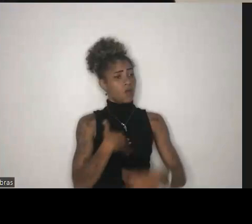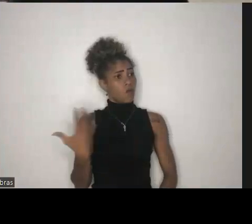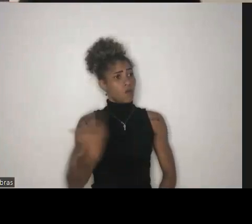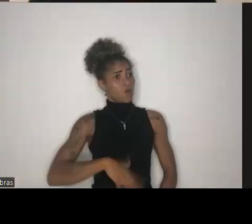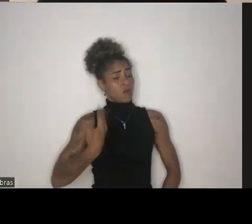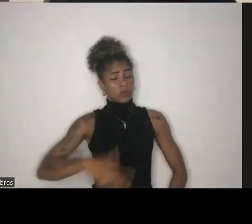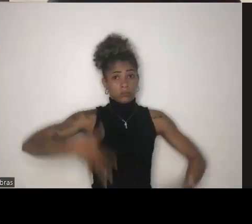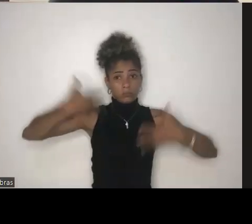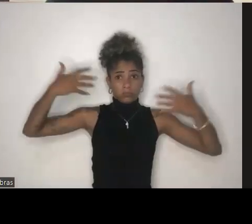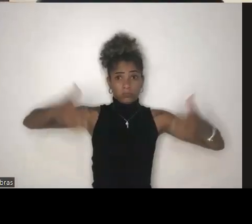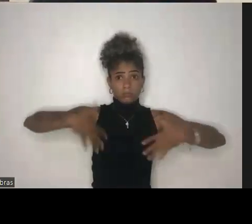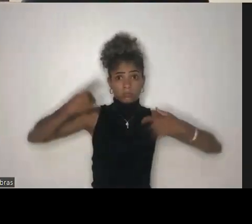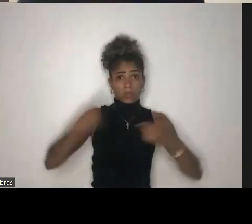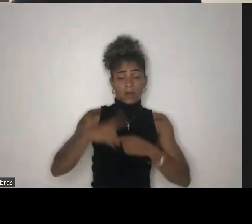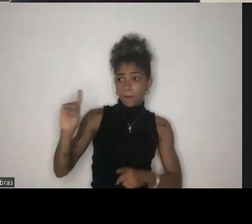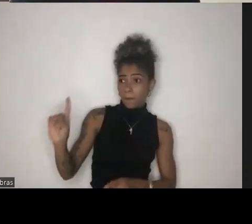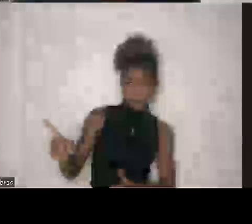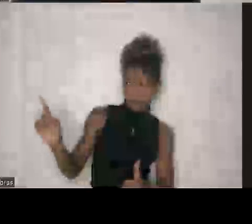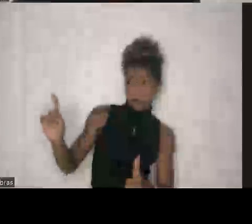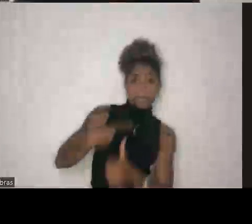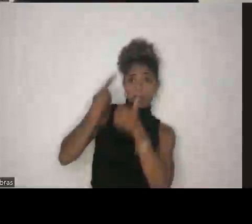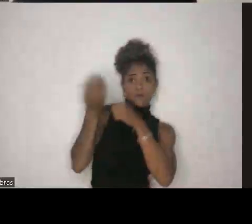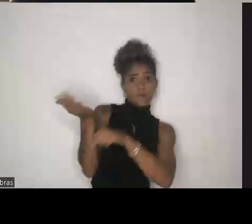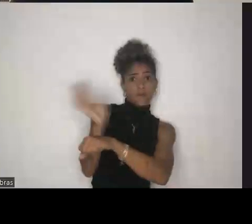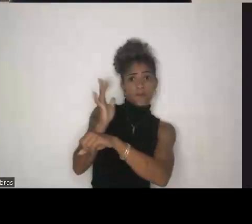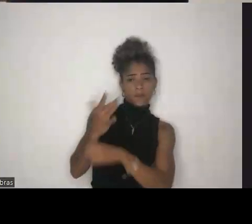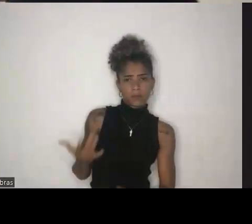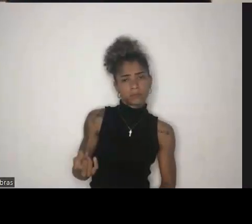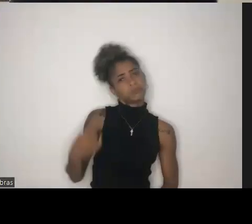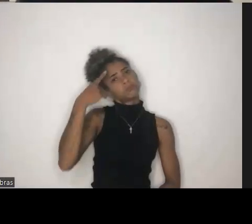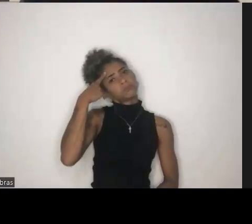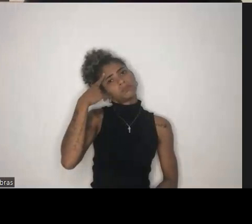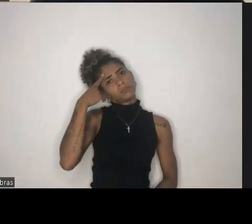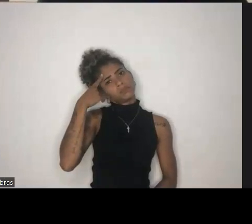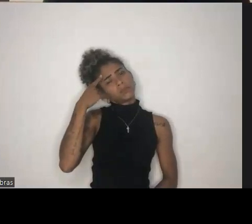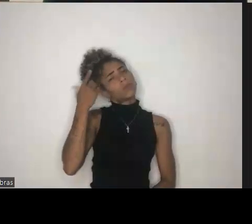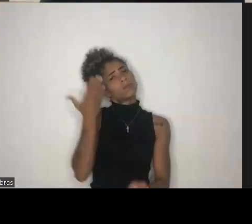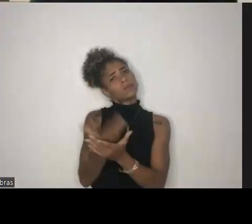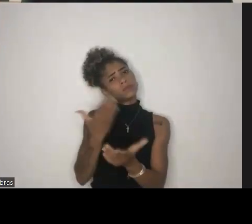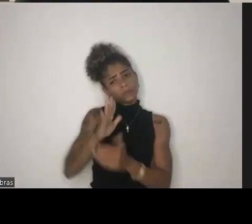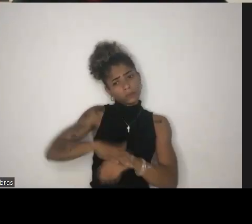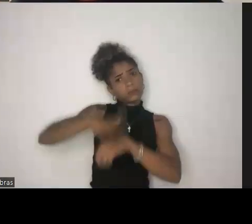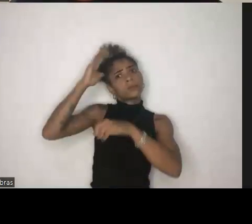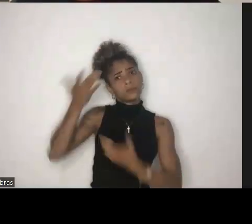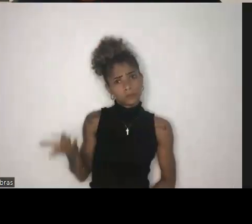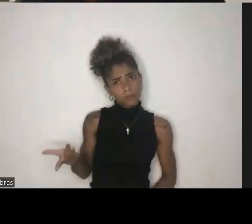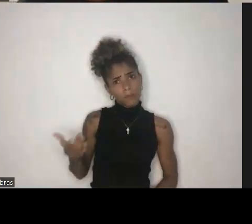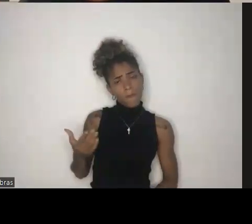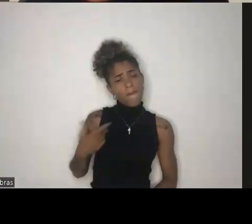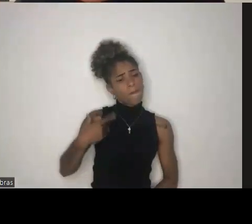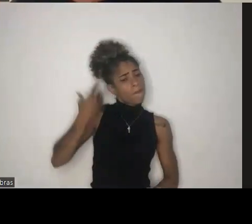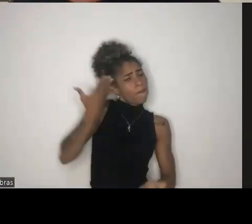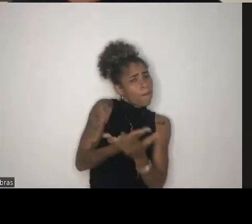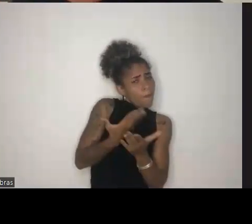foi meu primeiro prêmio no primeiro filme aí eu pensei cara eu vou começar a me dedicar e isso aí eu comecei realmente